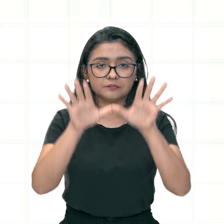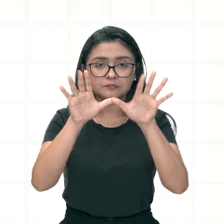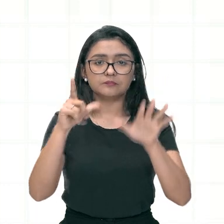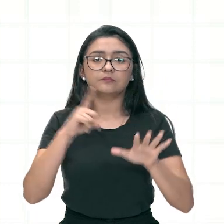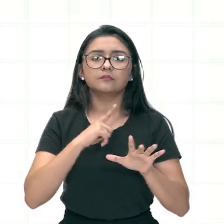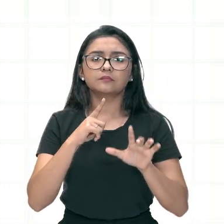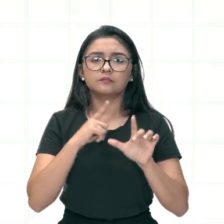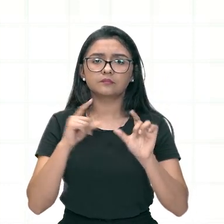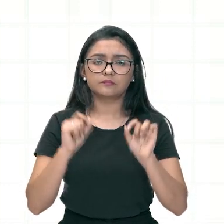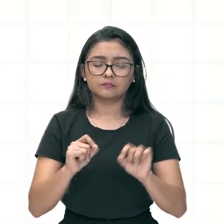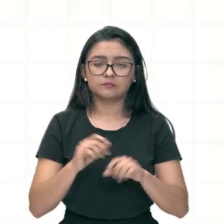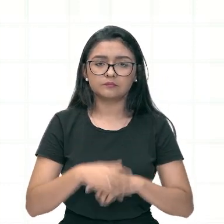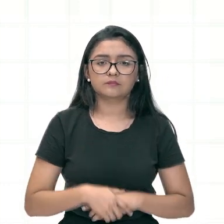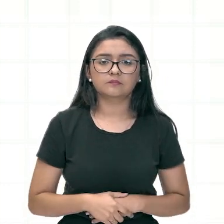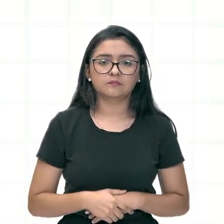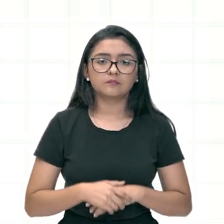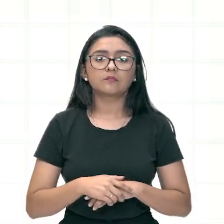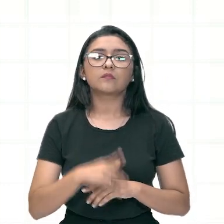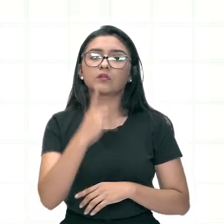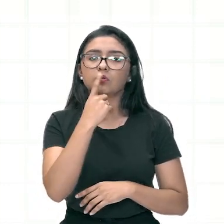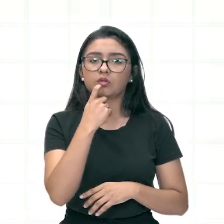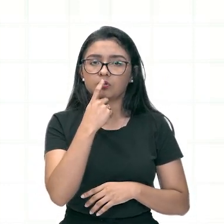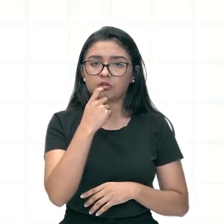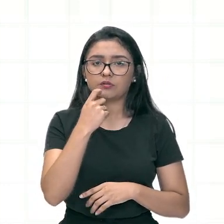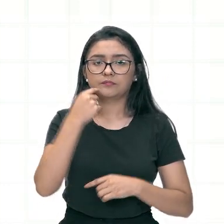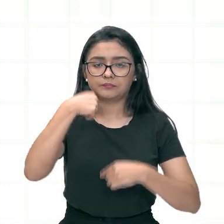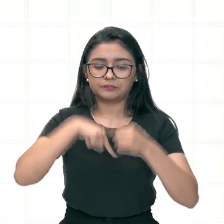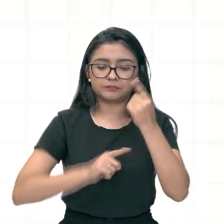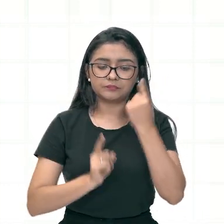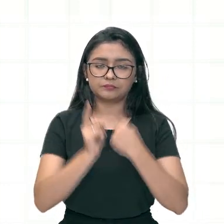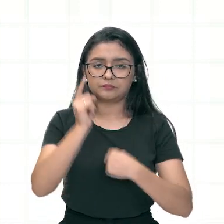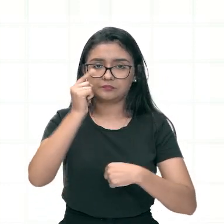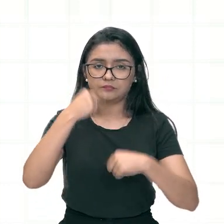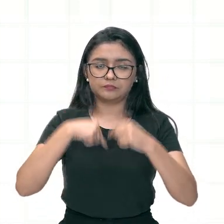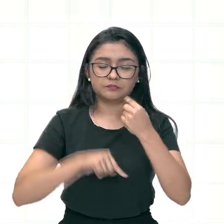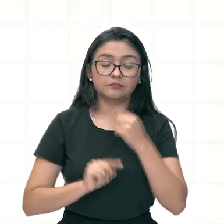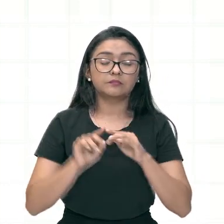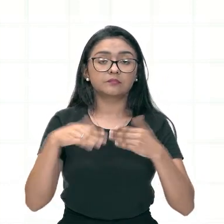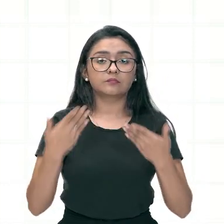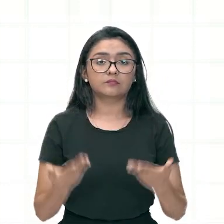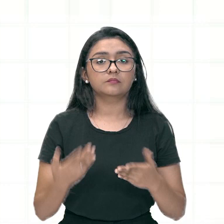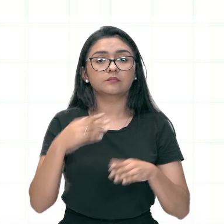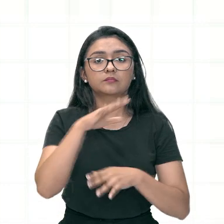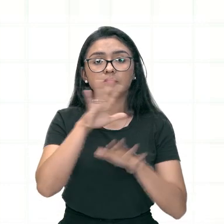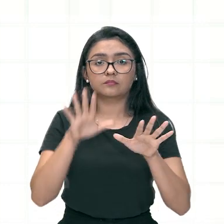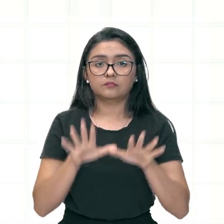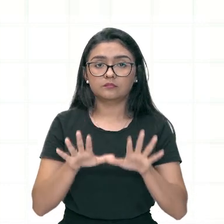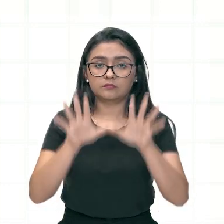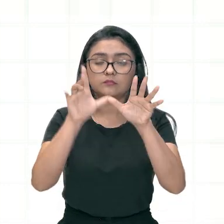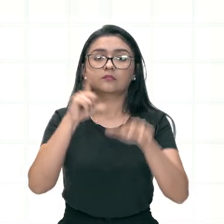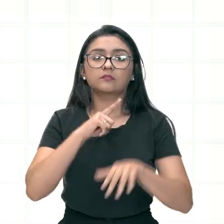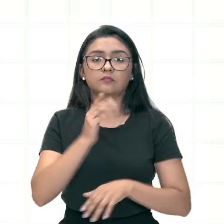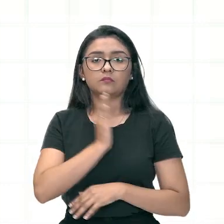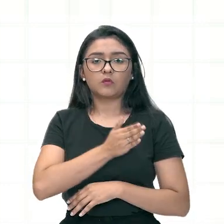circulatório fechado, com o sangue correndo no interior de vasos sanguíneos. No caso das aves, ela possui um coração, aliás, o